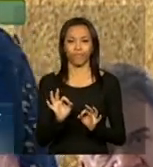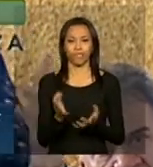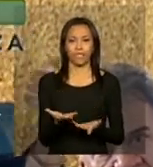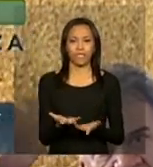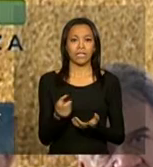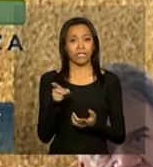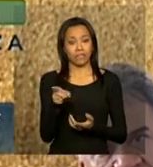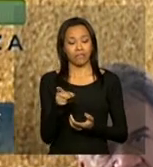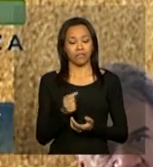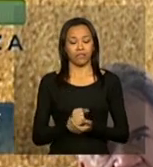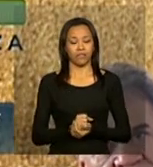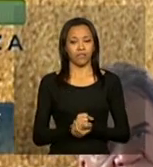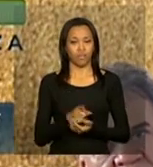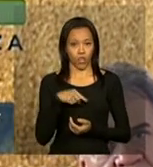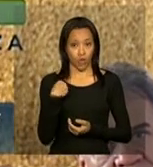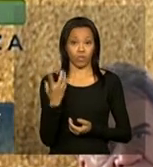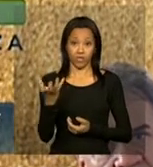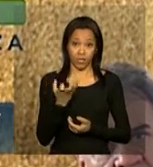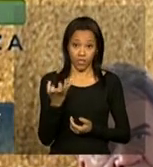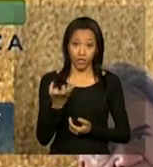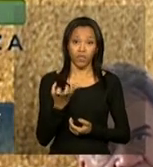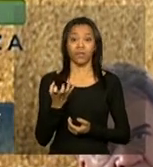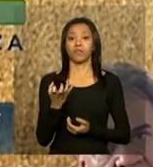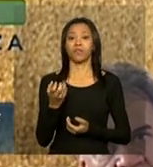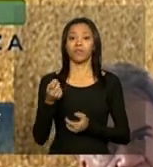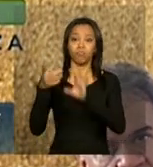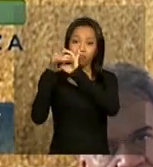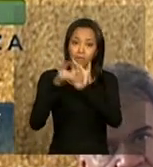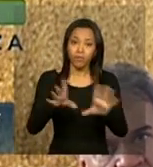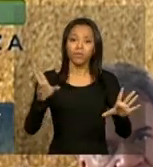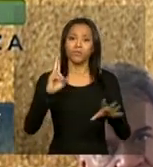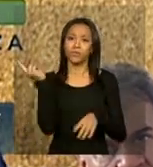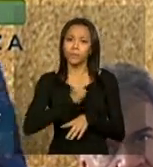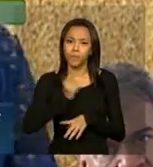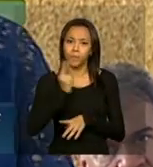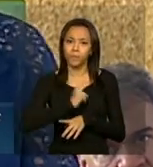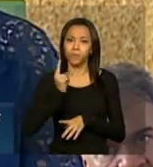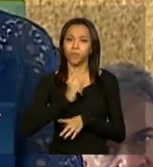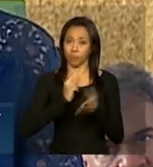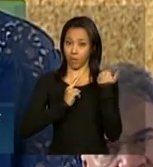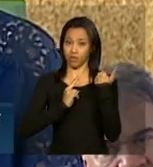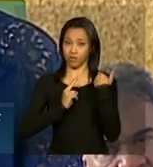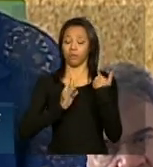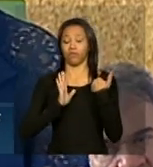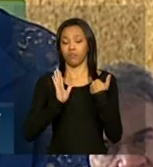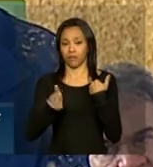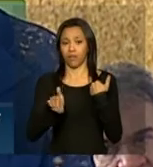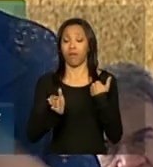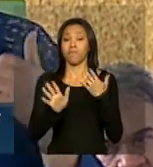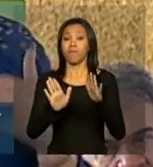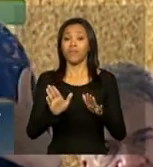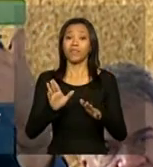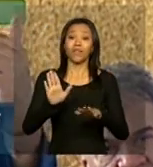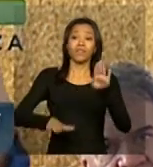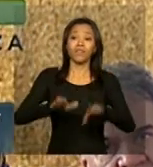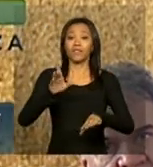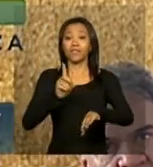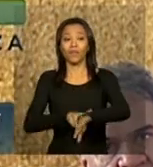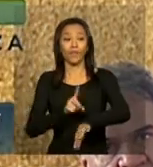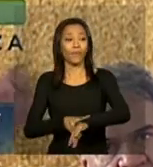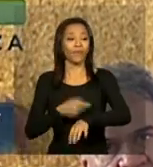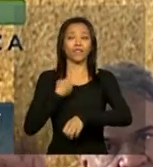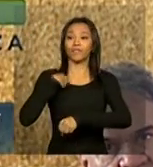saindo, que a gente queria que saísse com maior rapidez do que estava saindo, porque também tem hora que a gente